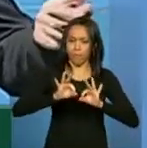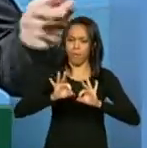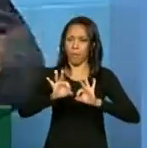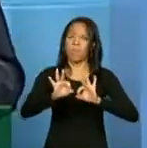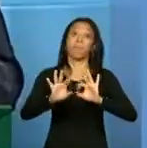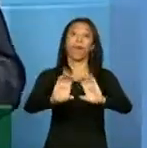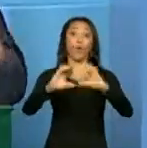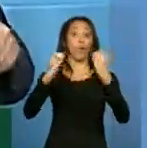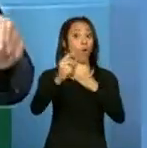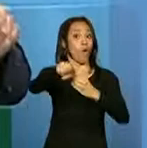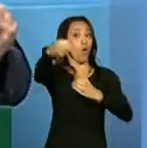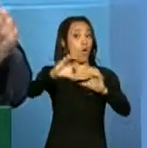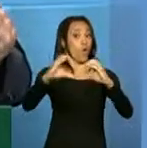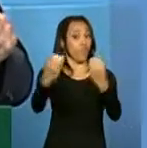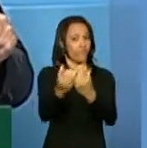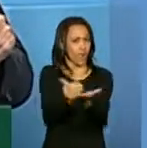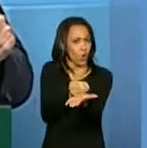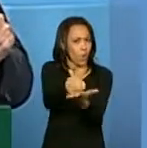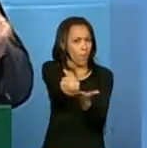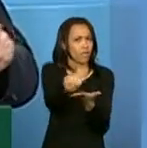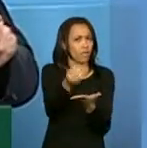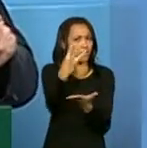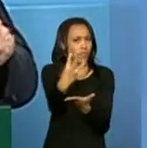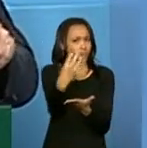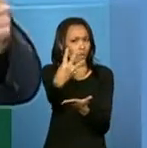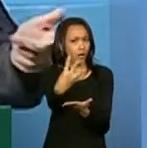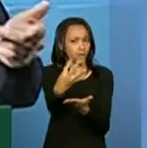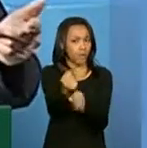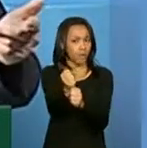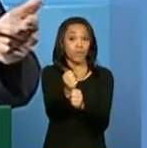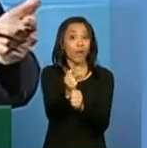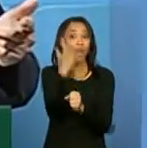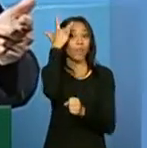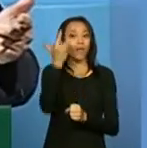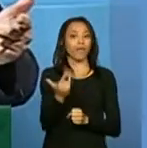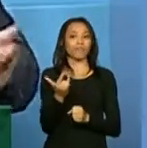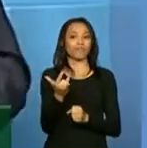irá começar só daqui a 3, 4 anos, mas sim amanhã.